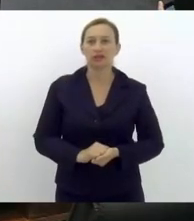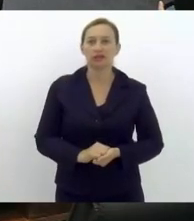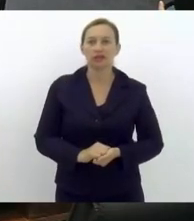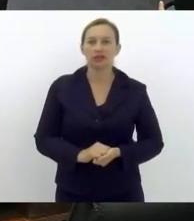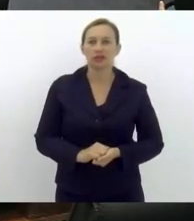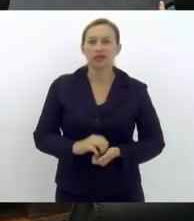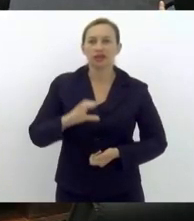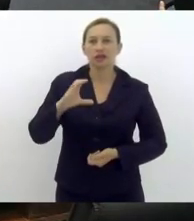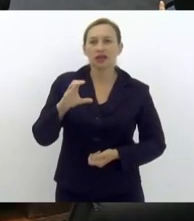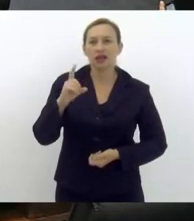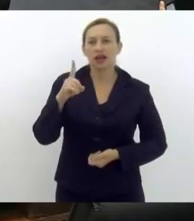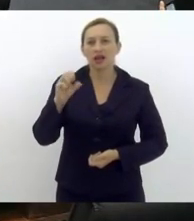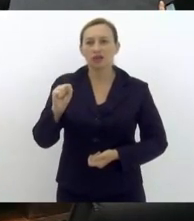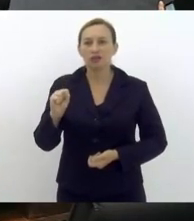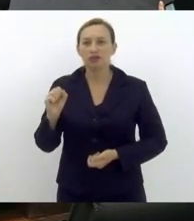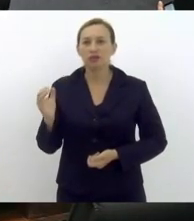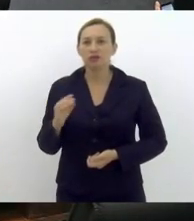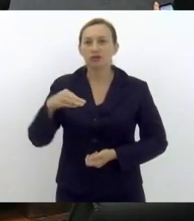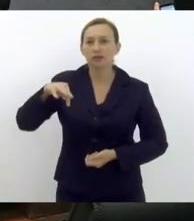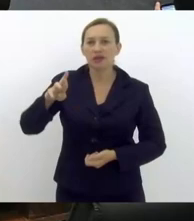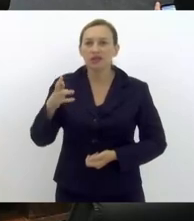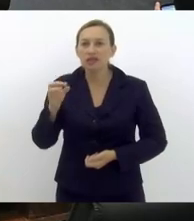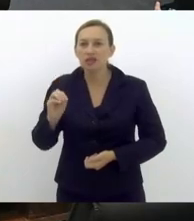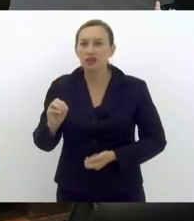Carlos Macedo.